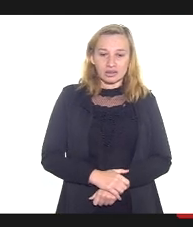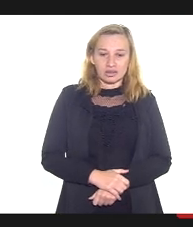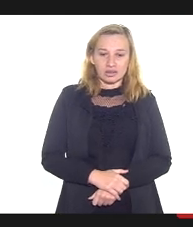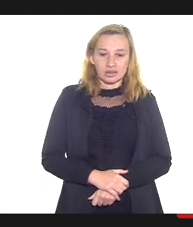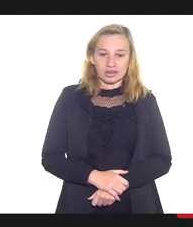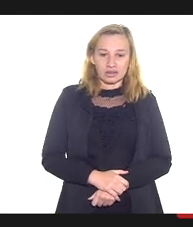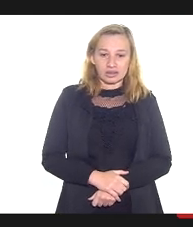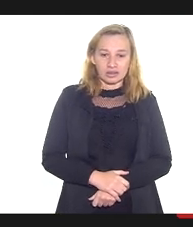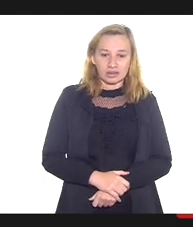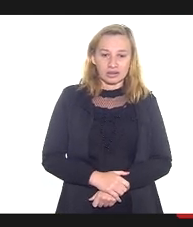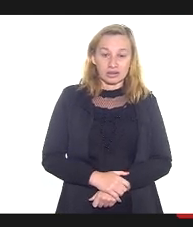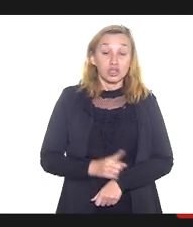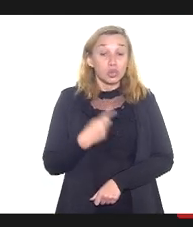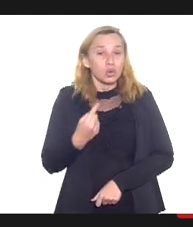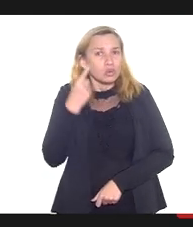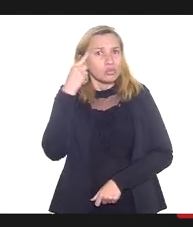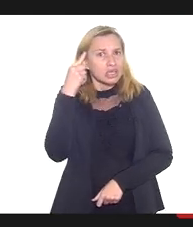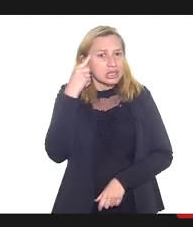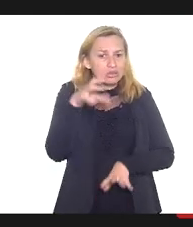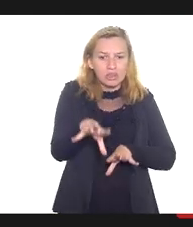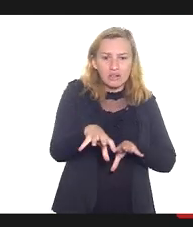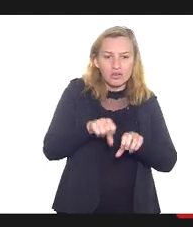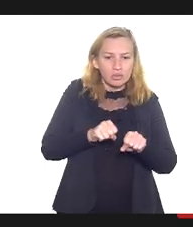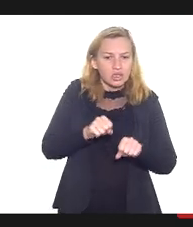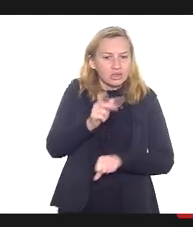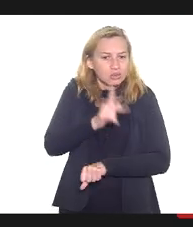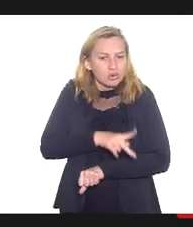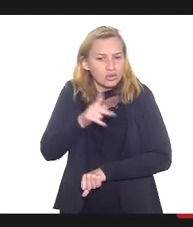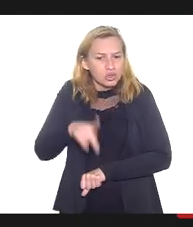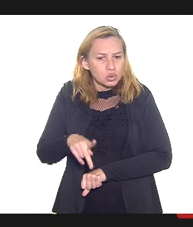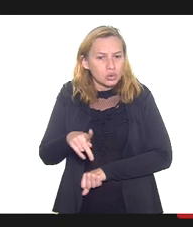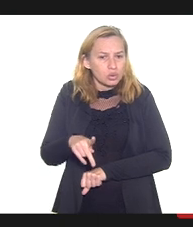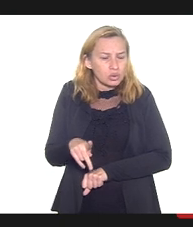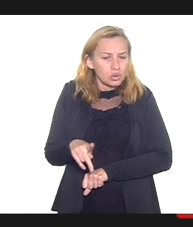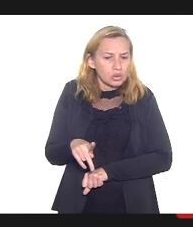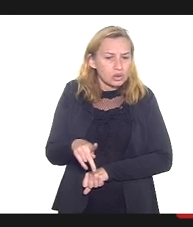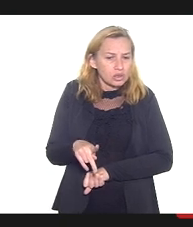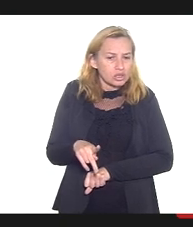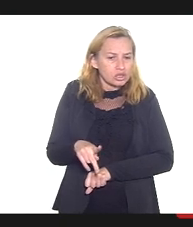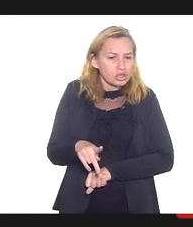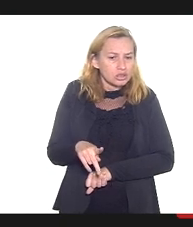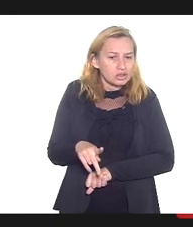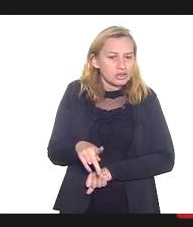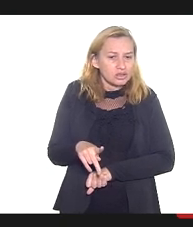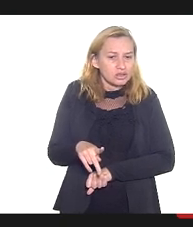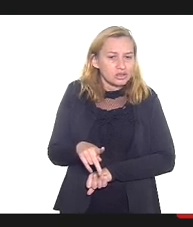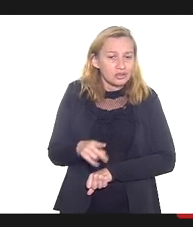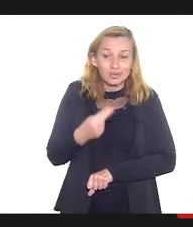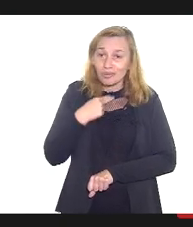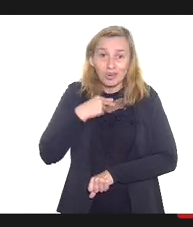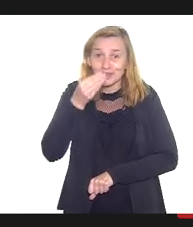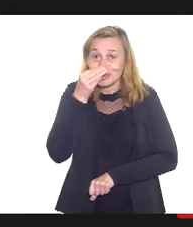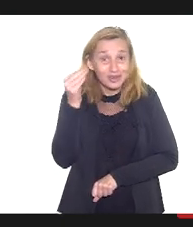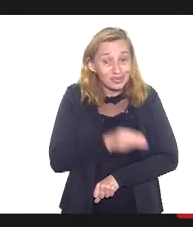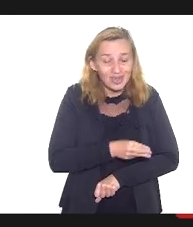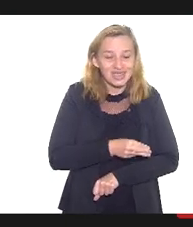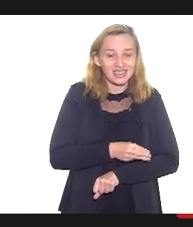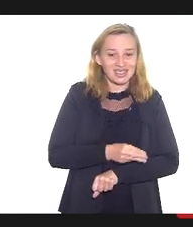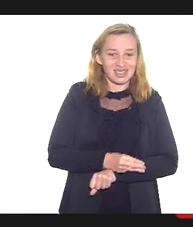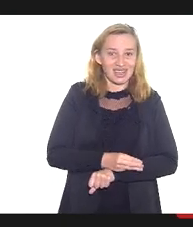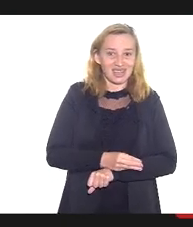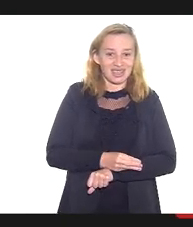E nós pensamos que a formação do professor ela é algo indispensável, tendo em vista que há